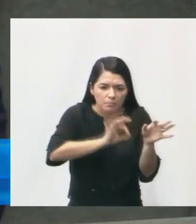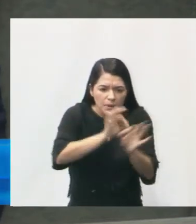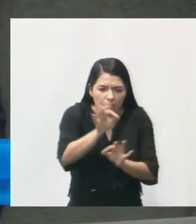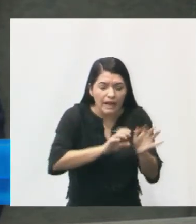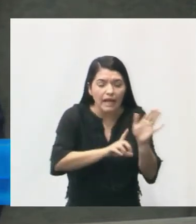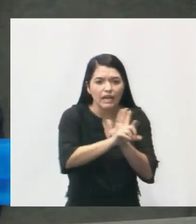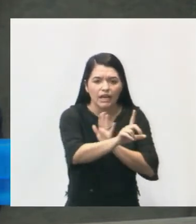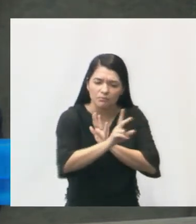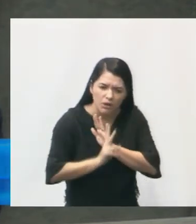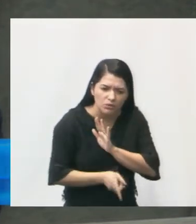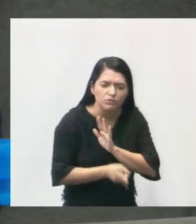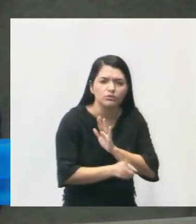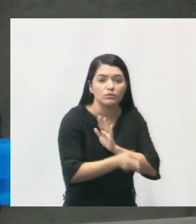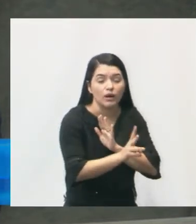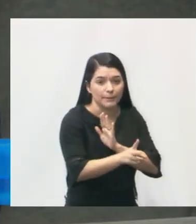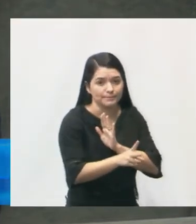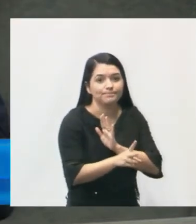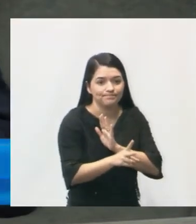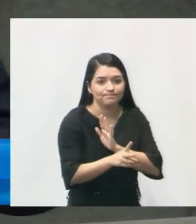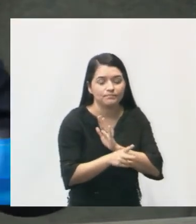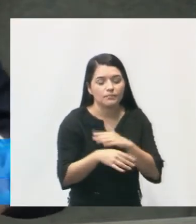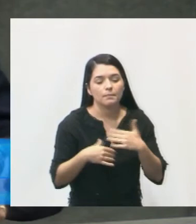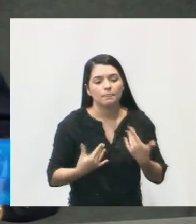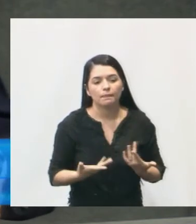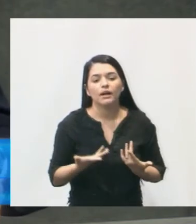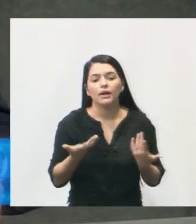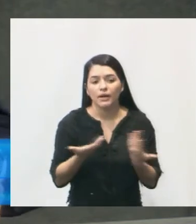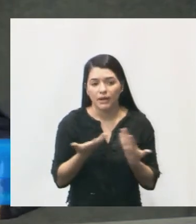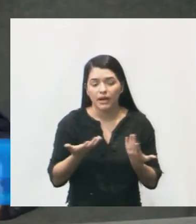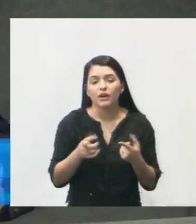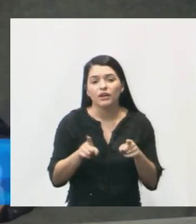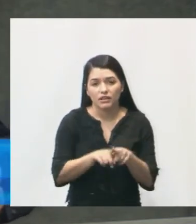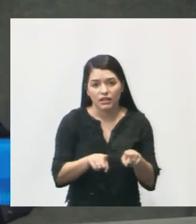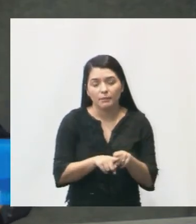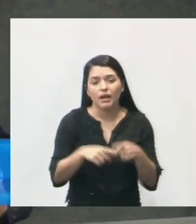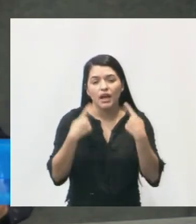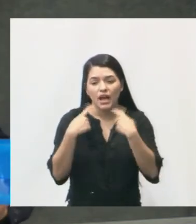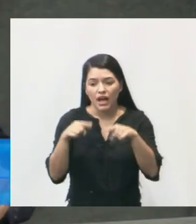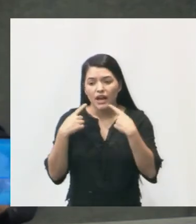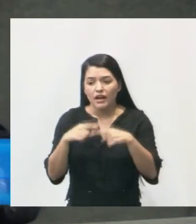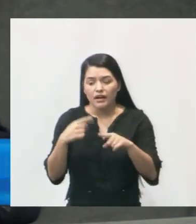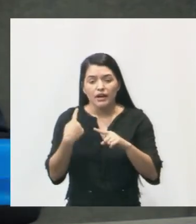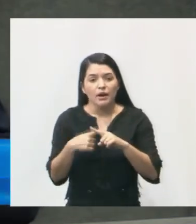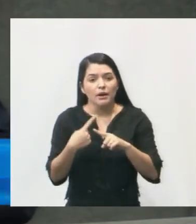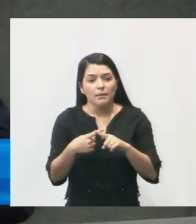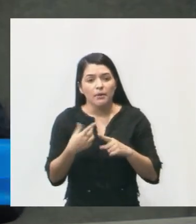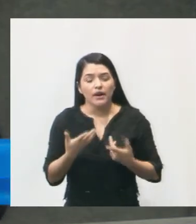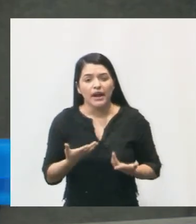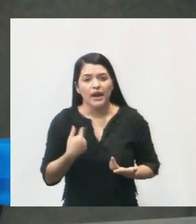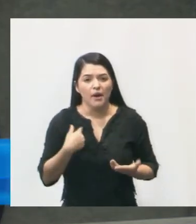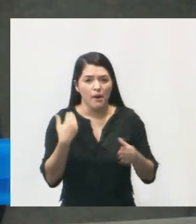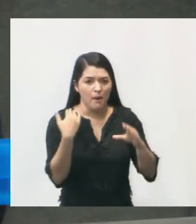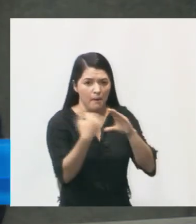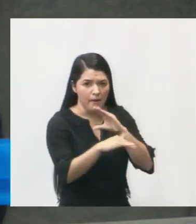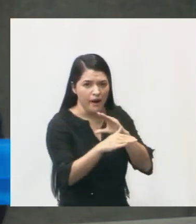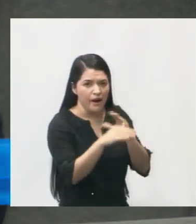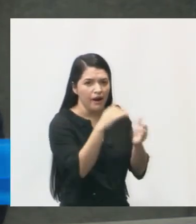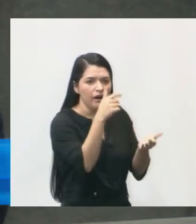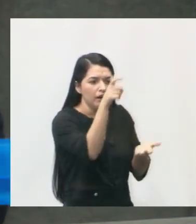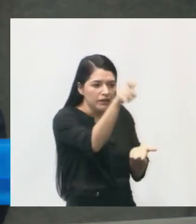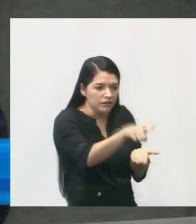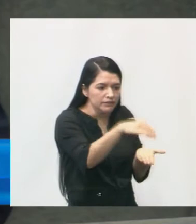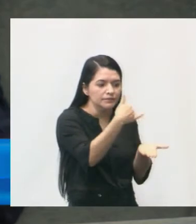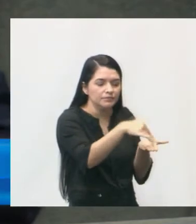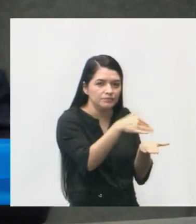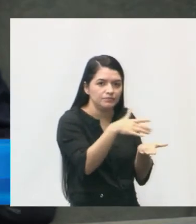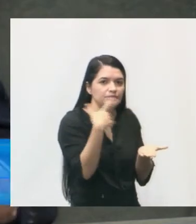né? E eu quero reclamar aqui que eu mandei para a secretária de Educação, o